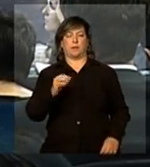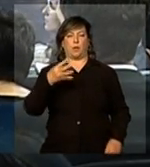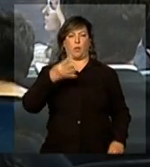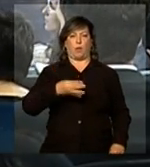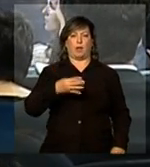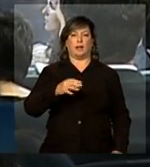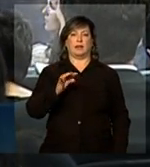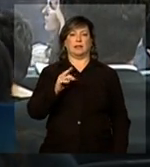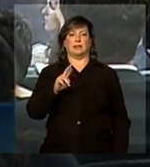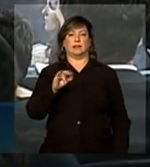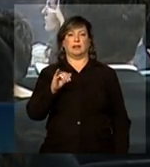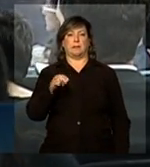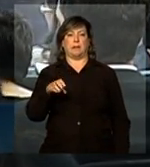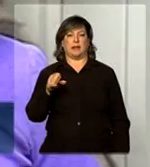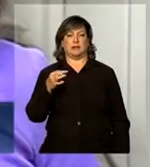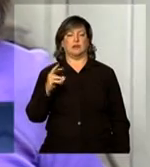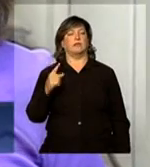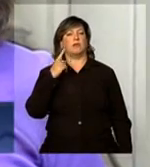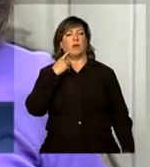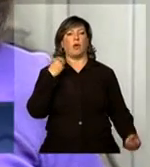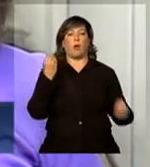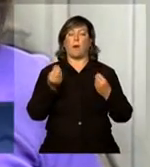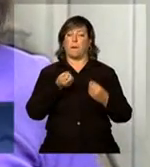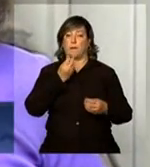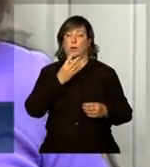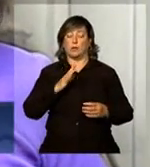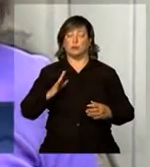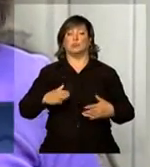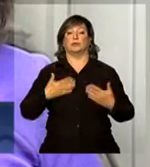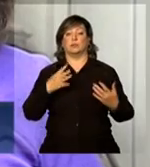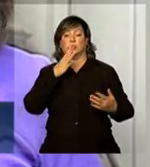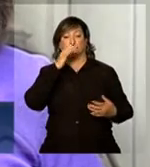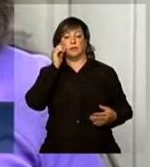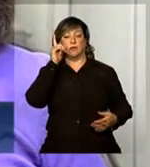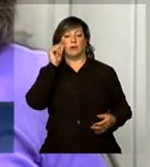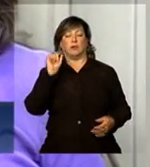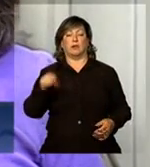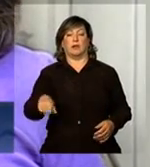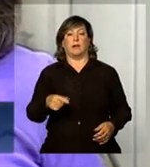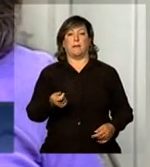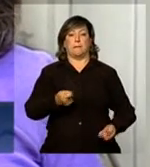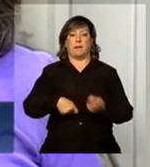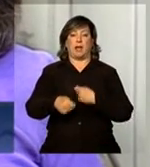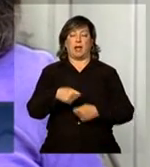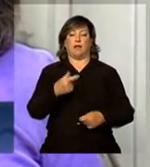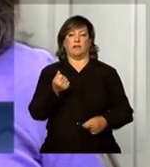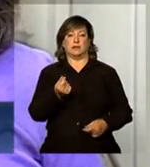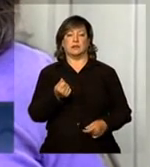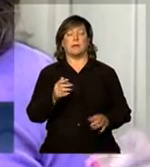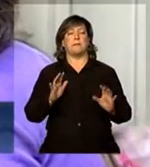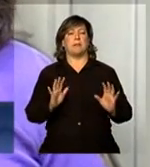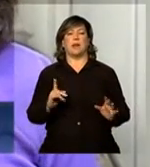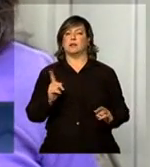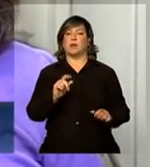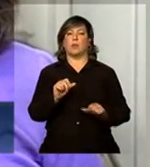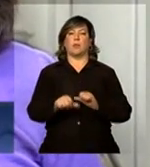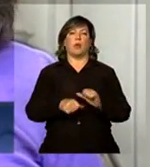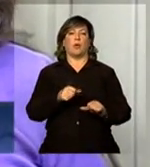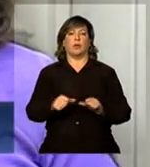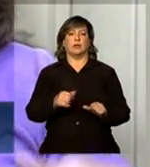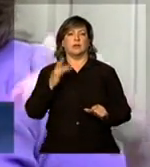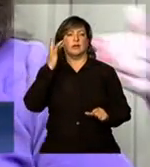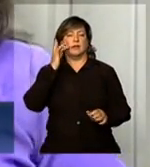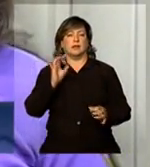trimestre, a avaliação de que foi uma boa surpresa pelo mercado financeiro, mas não muda a